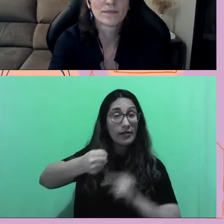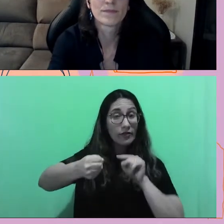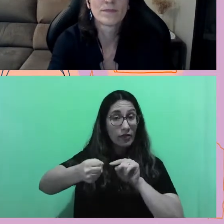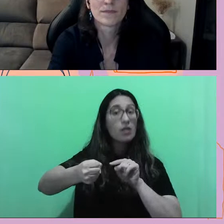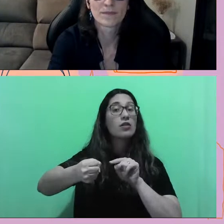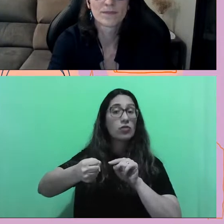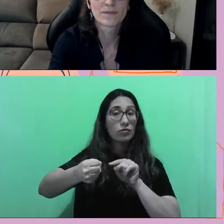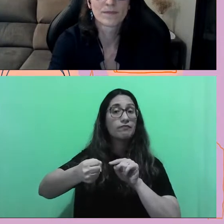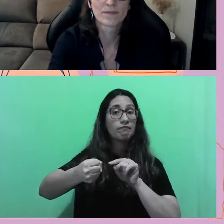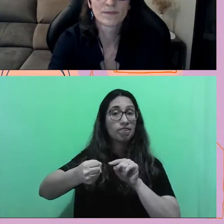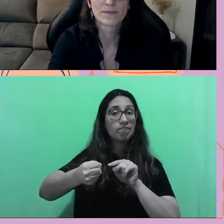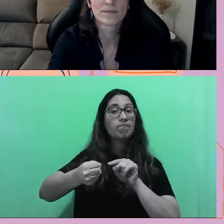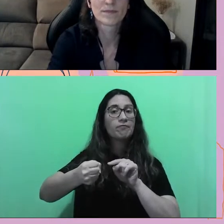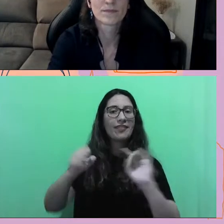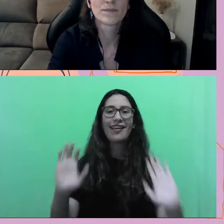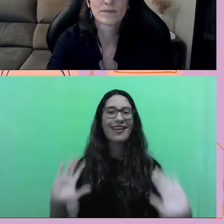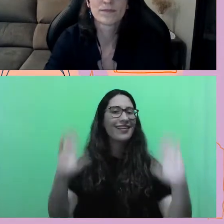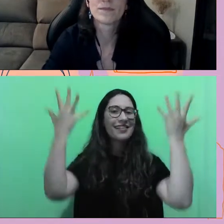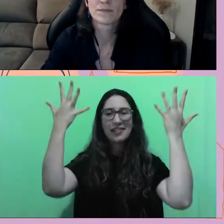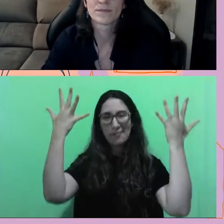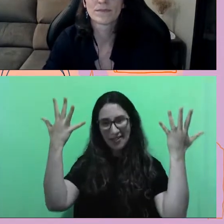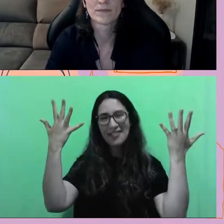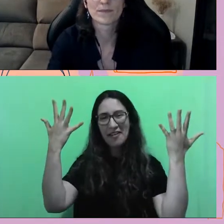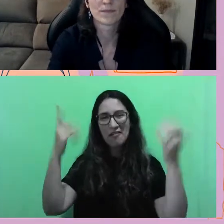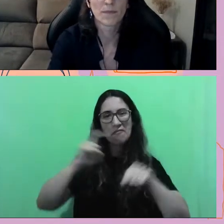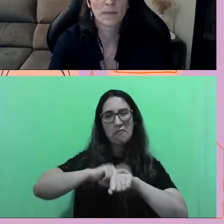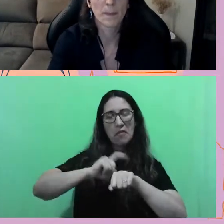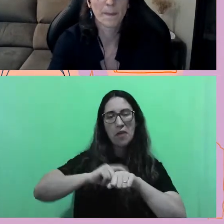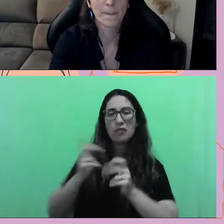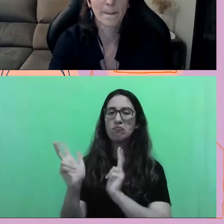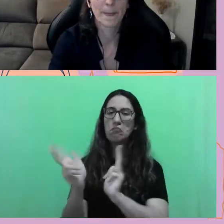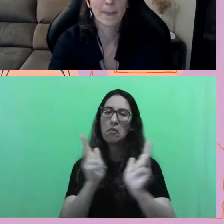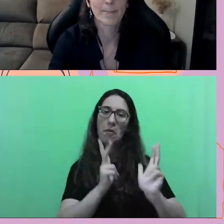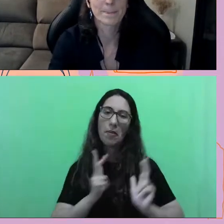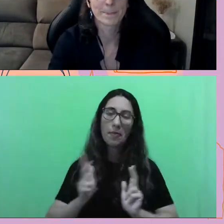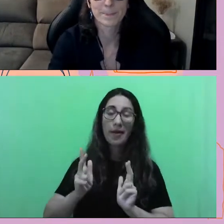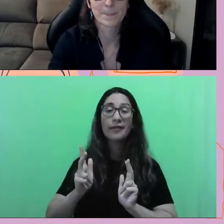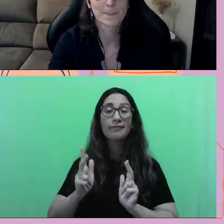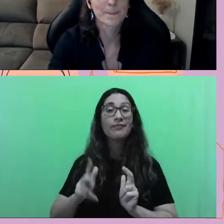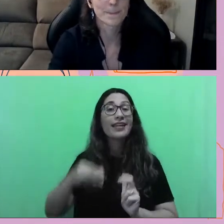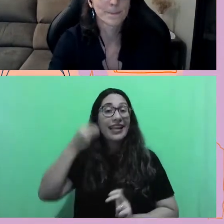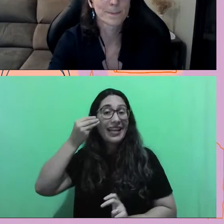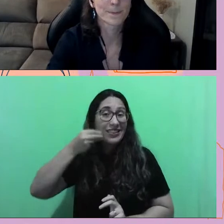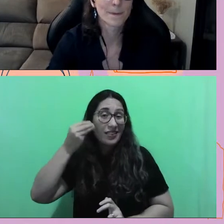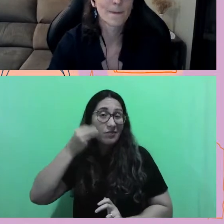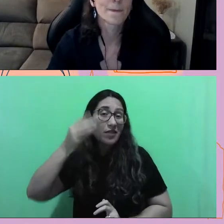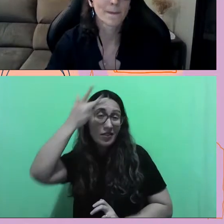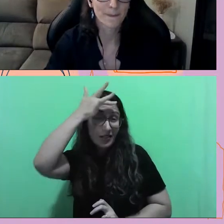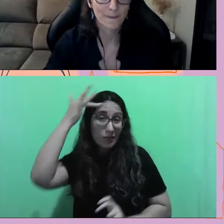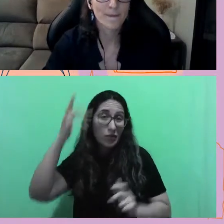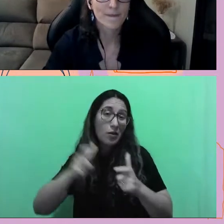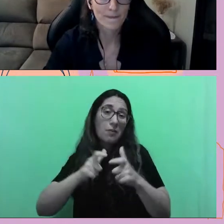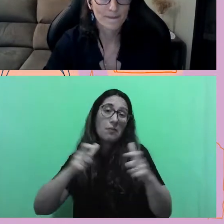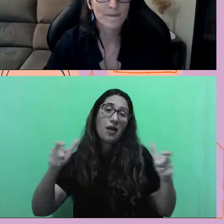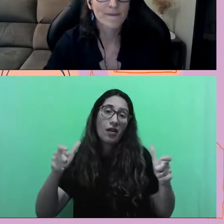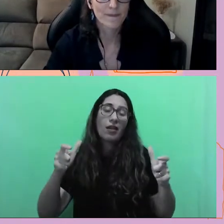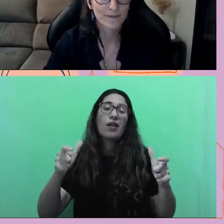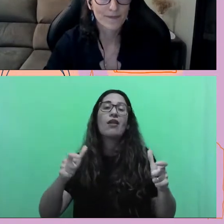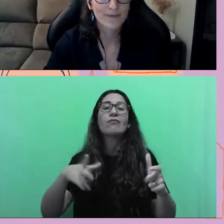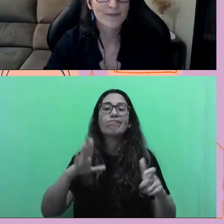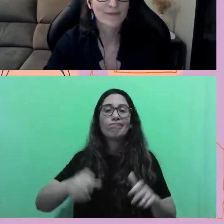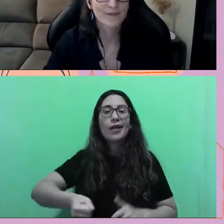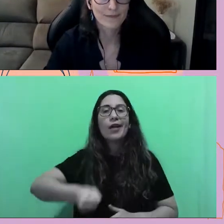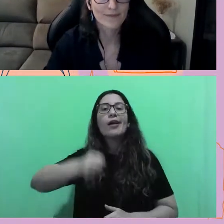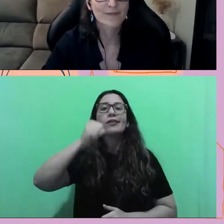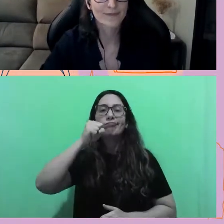de celebração. Porque os relatos acabam sendo nesse sentido, né, de como o alcoolismo